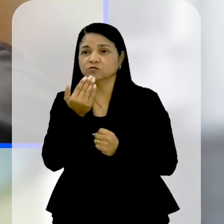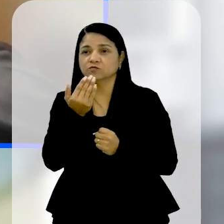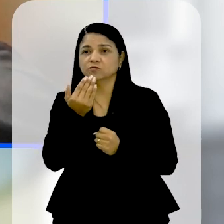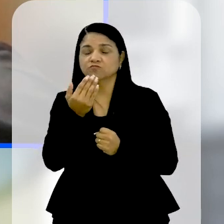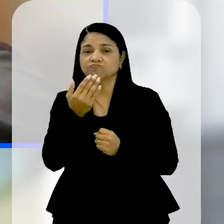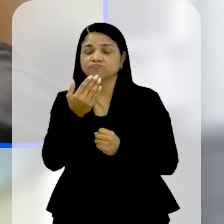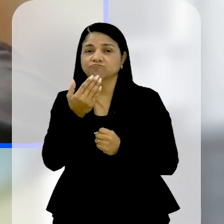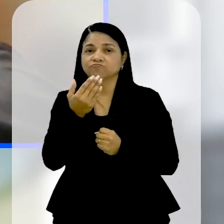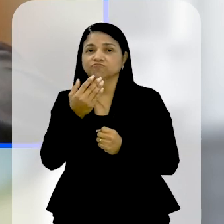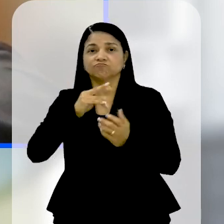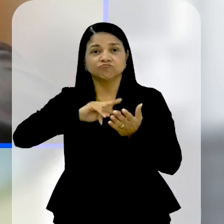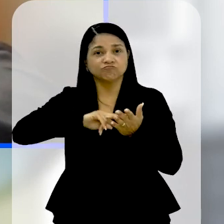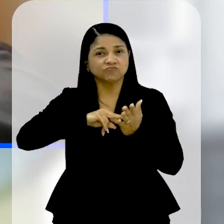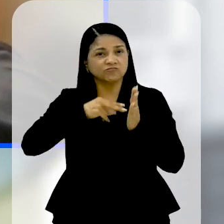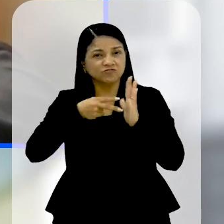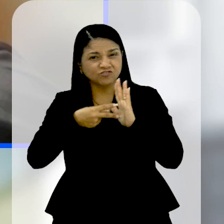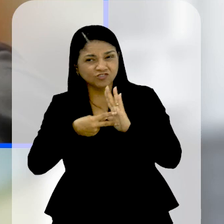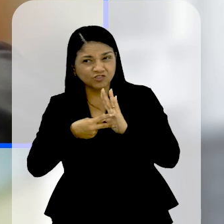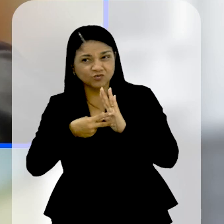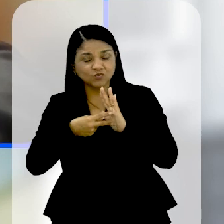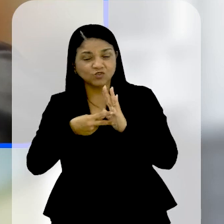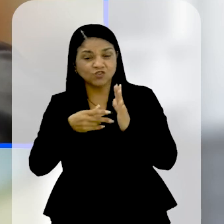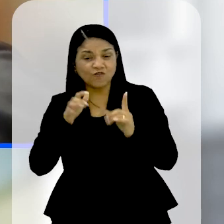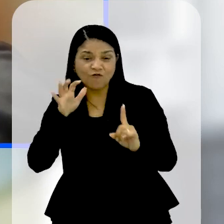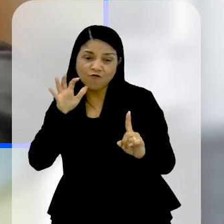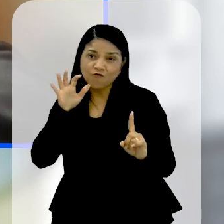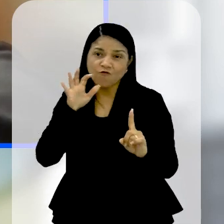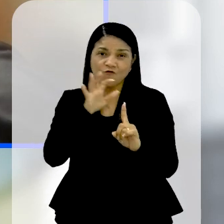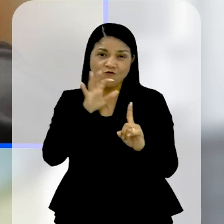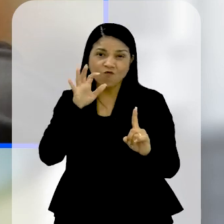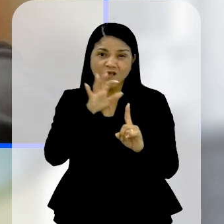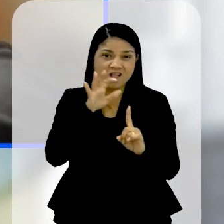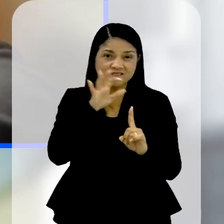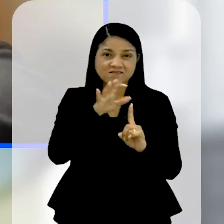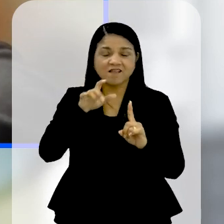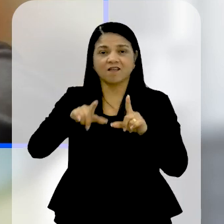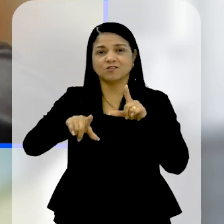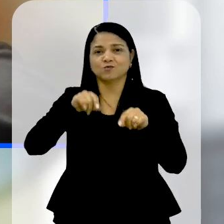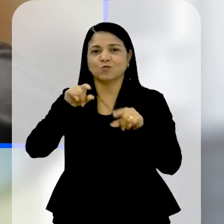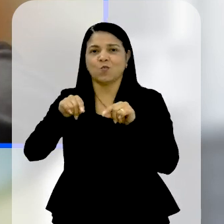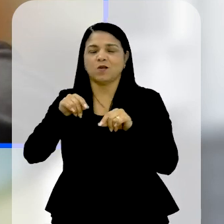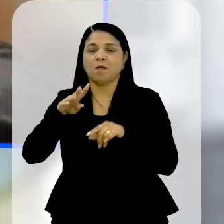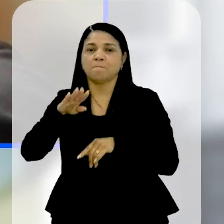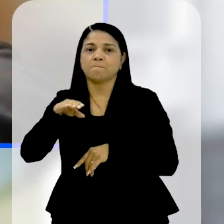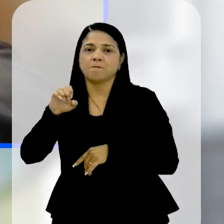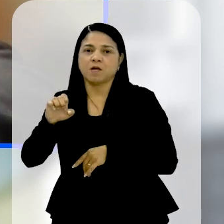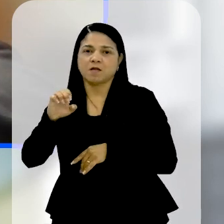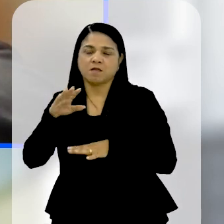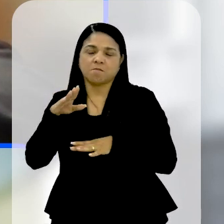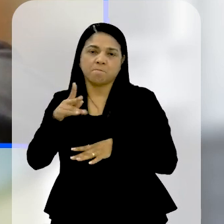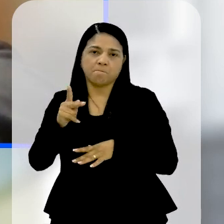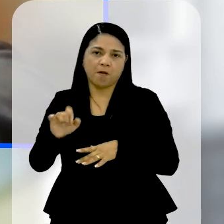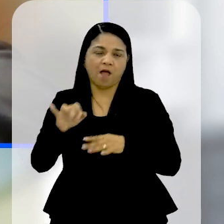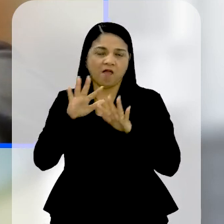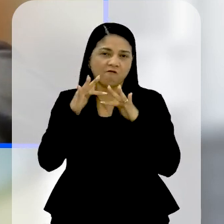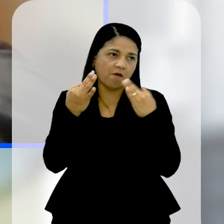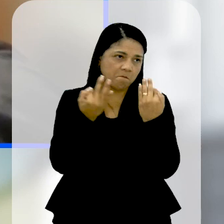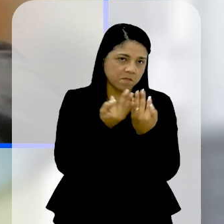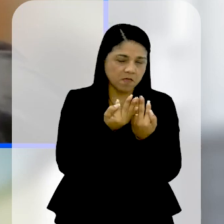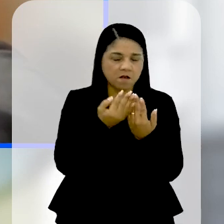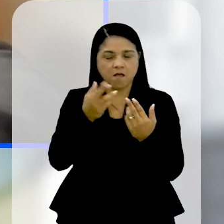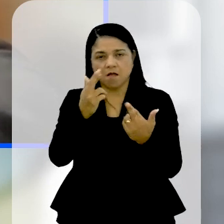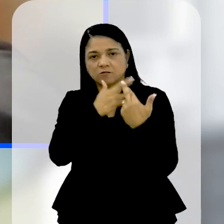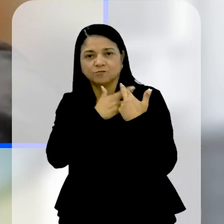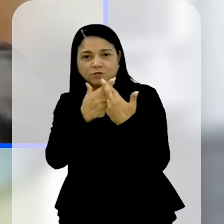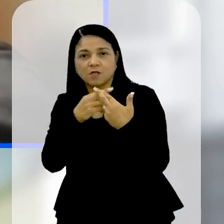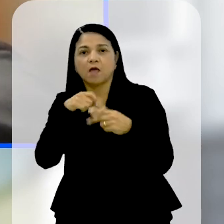massivo no sentido de influenciar as escolhas das mães e das famílias, dos familiares,